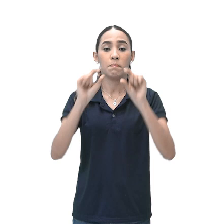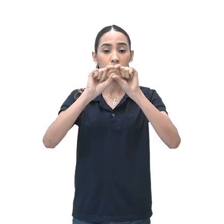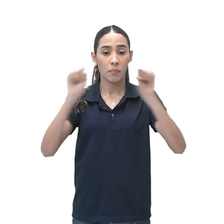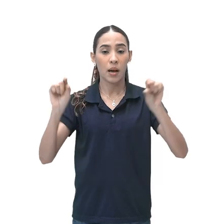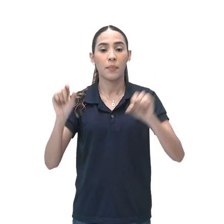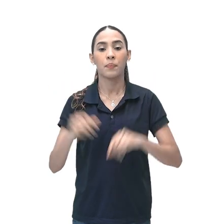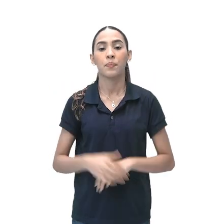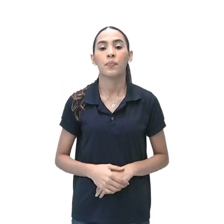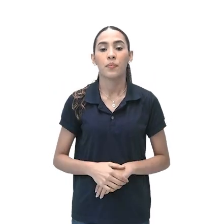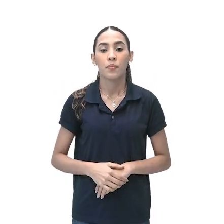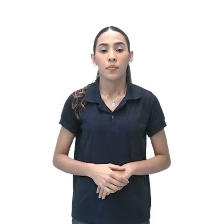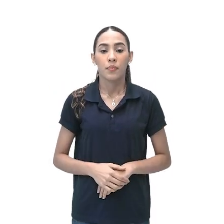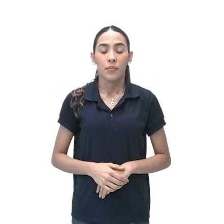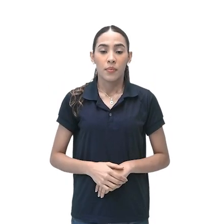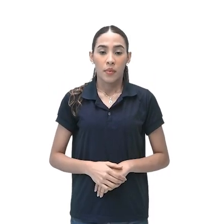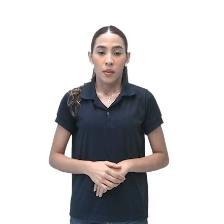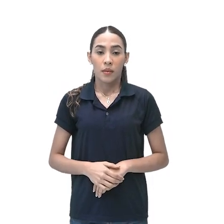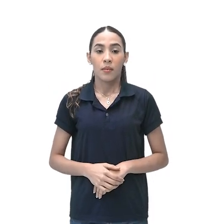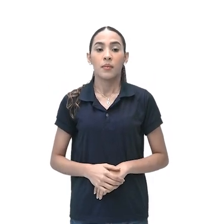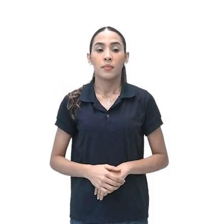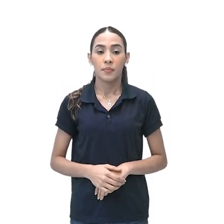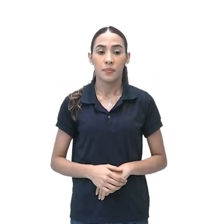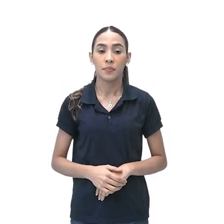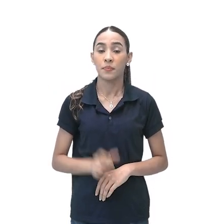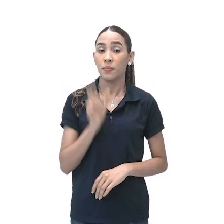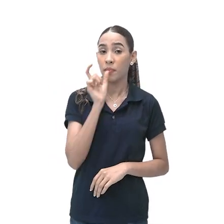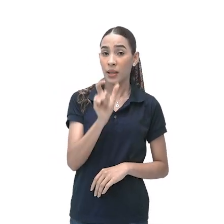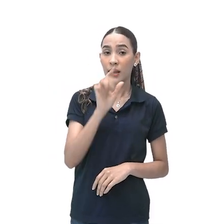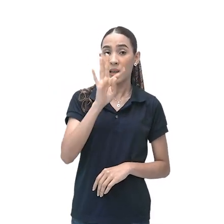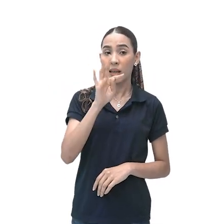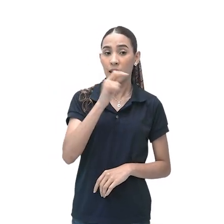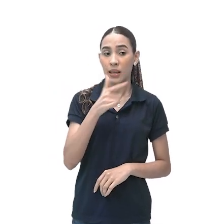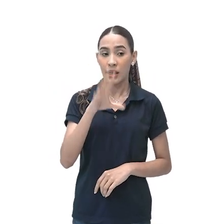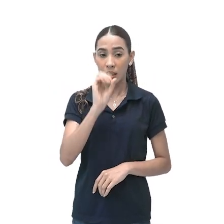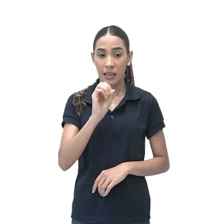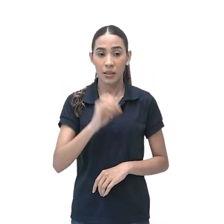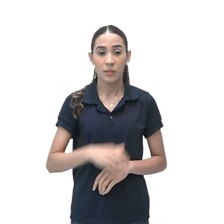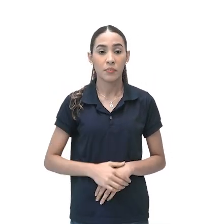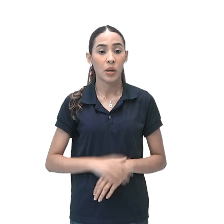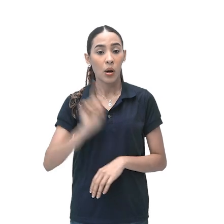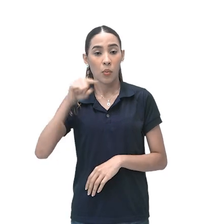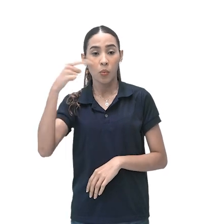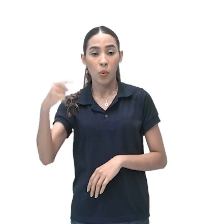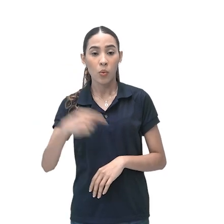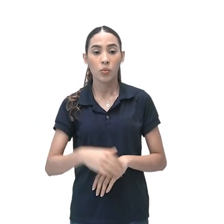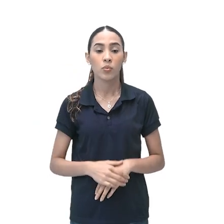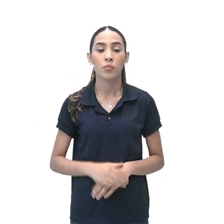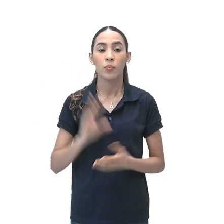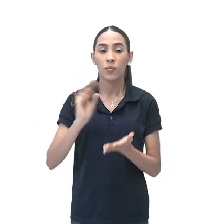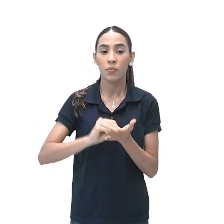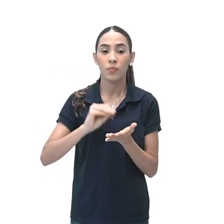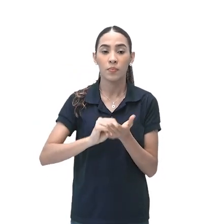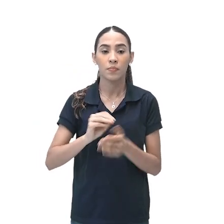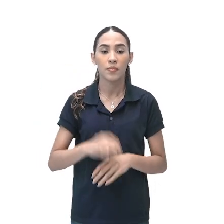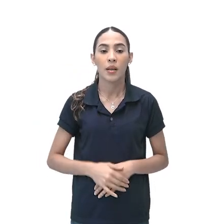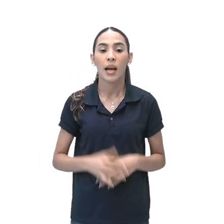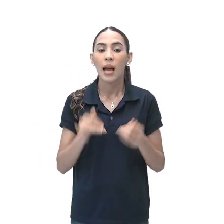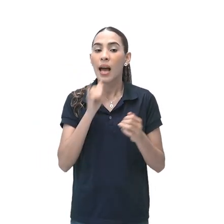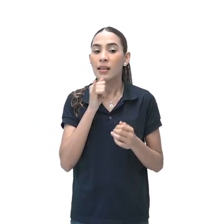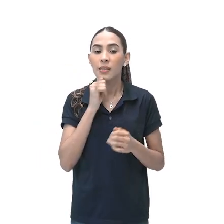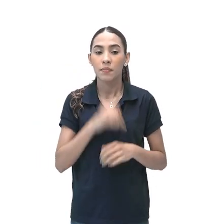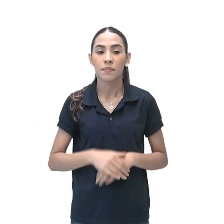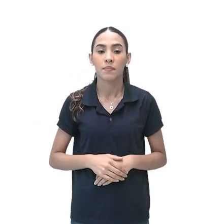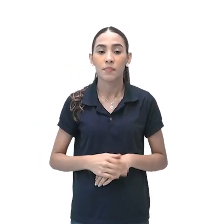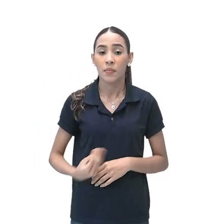enunciados, certo? 2 enunciados. Um em que a palavra tão está presente e o outro em que ela está ausente. Observem,